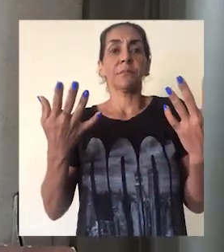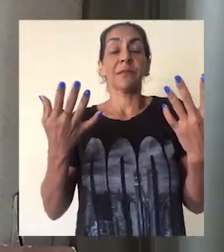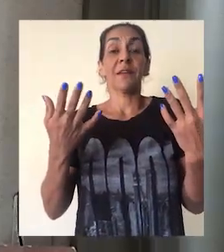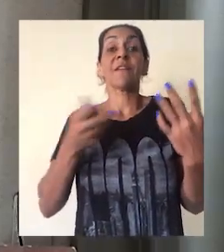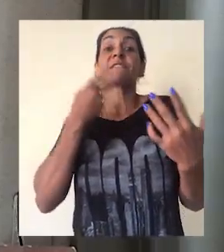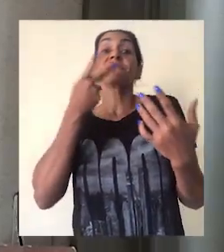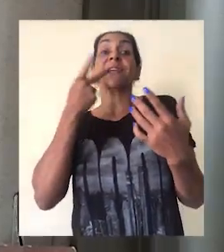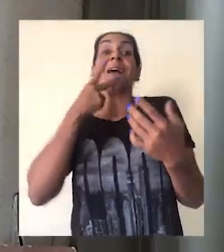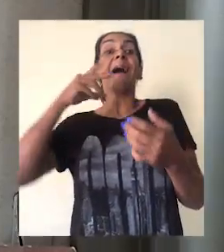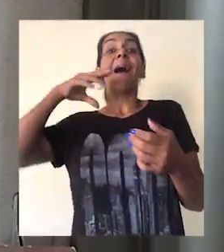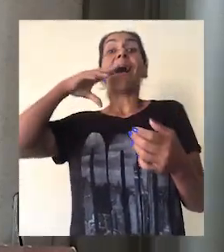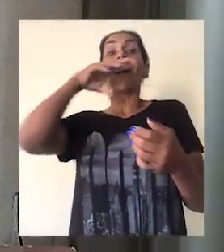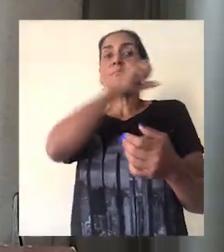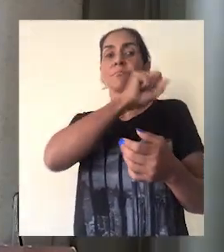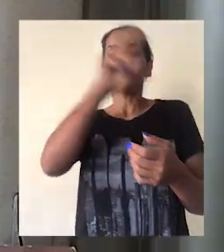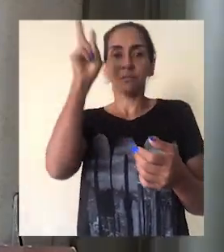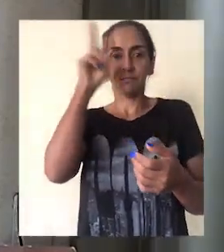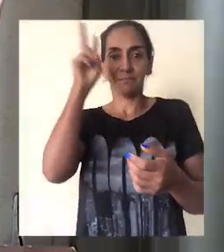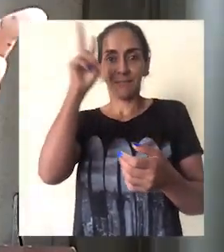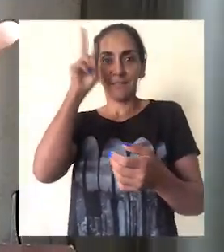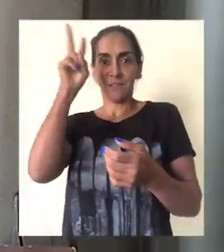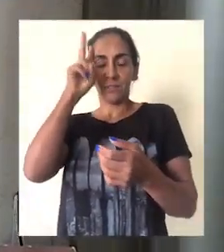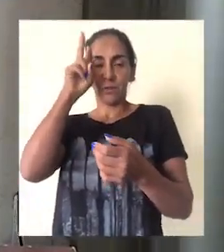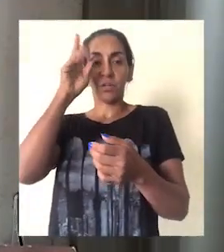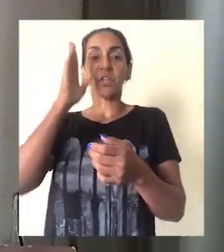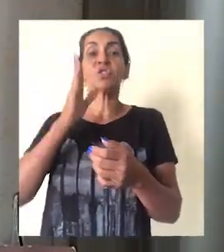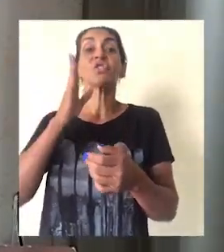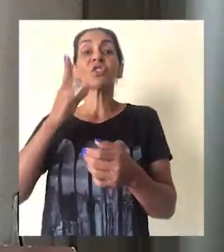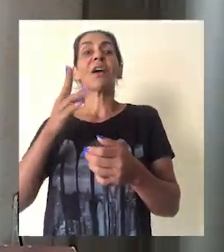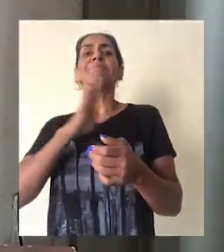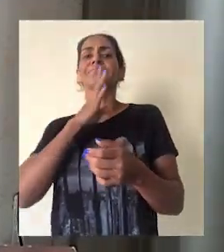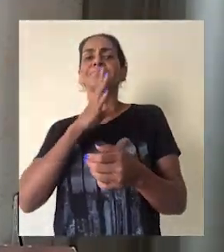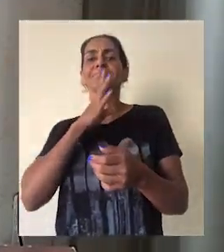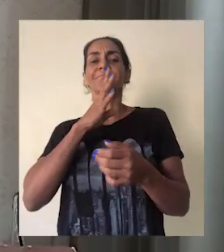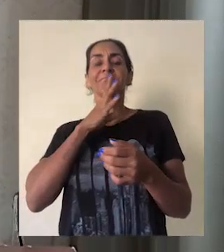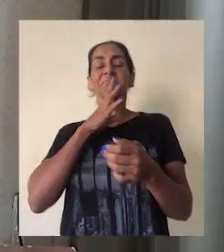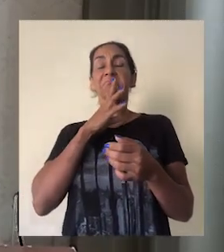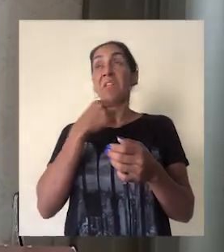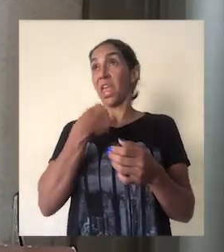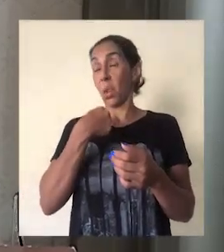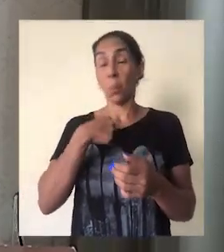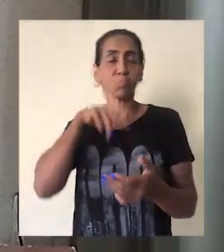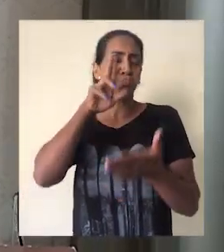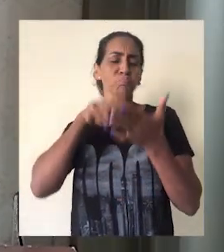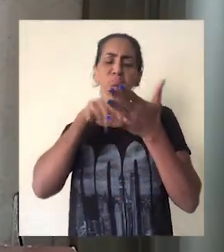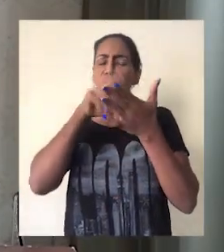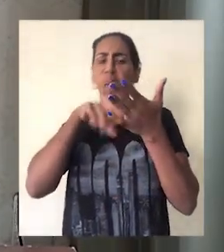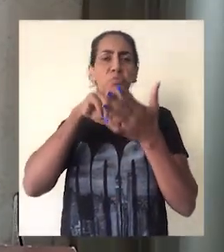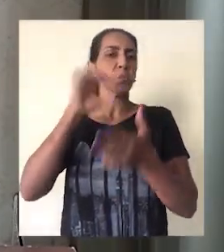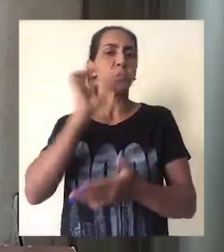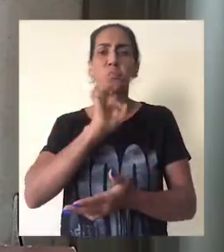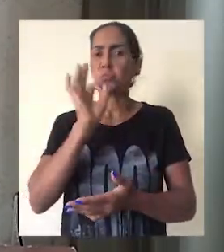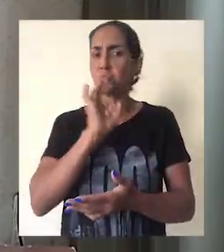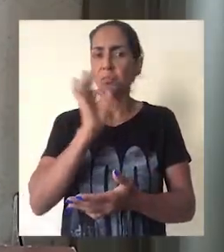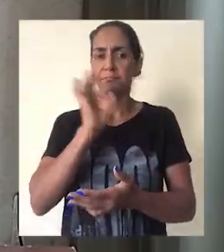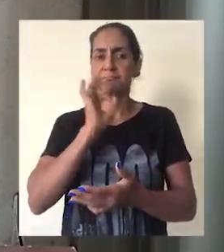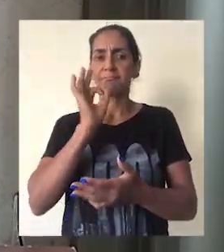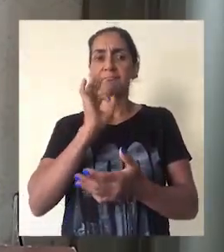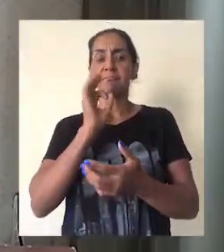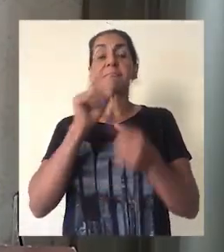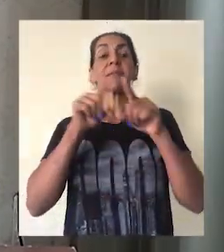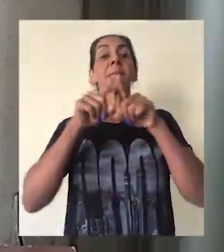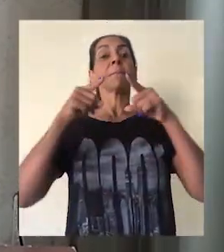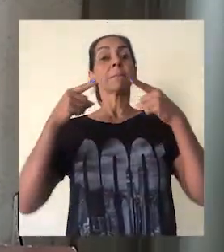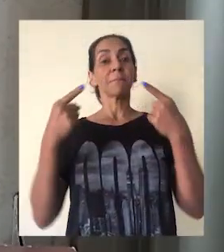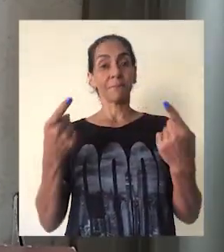Nós vamos passar rapidamente pela história, que já é muito conhecida de todo mundo, apesar de eu nunca ter lido a história na íntegra, mas eu quero focar